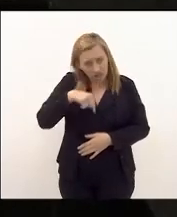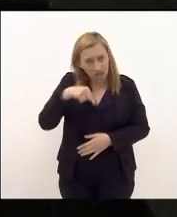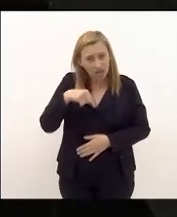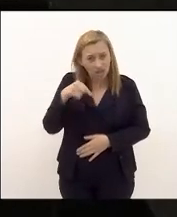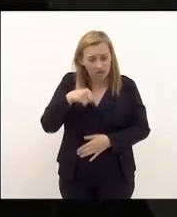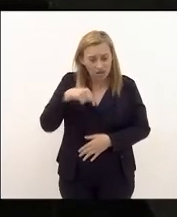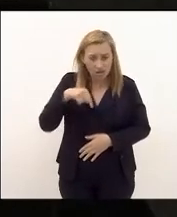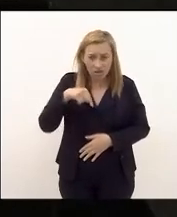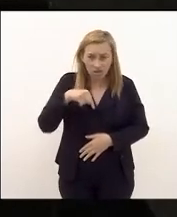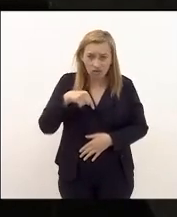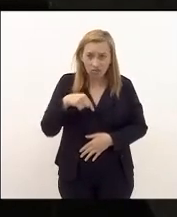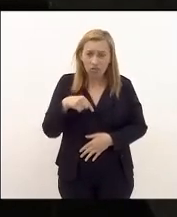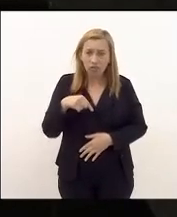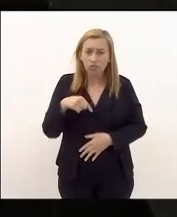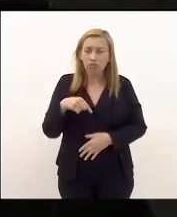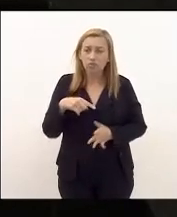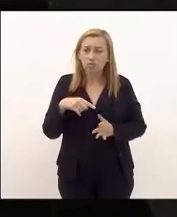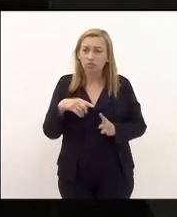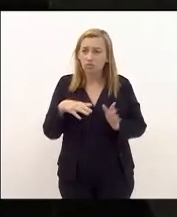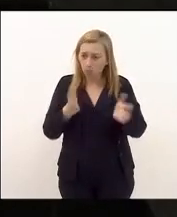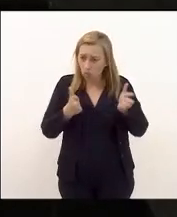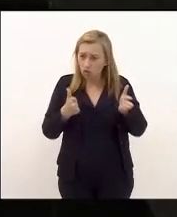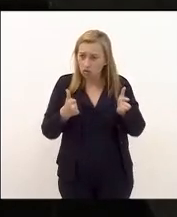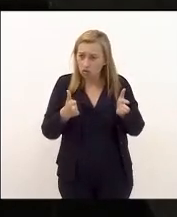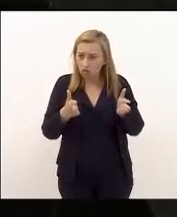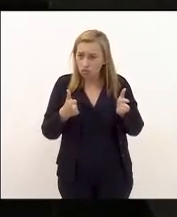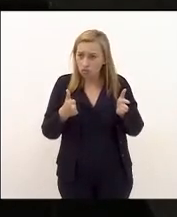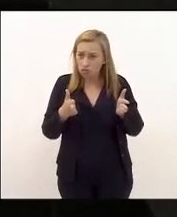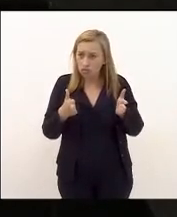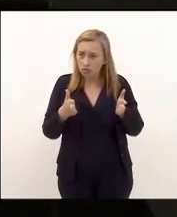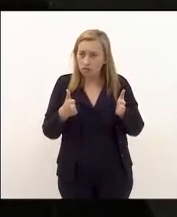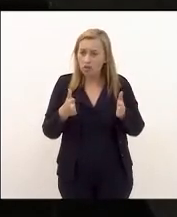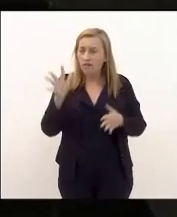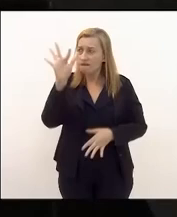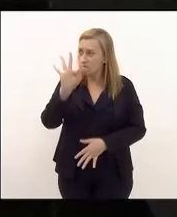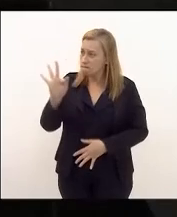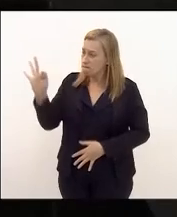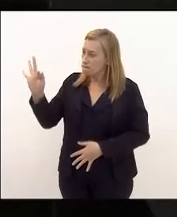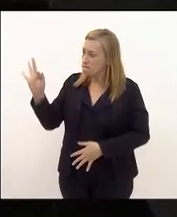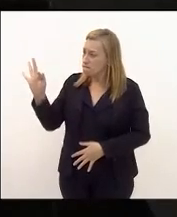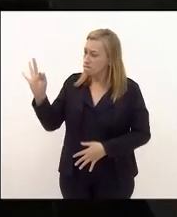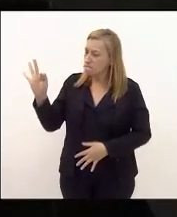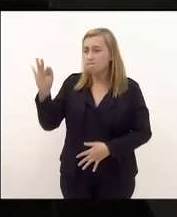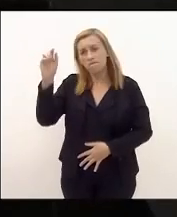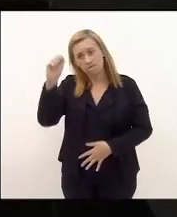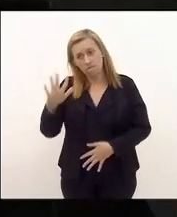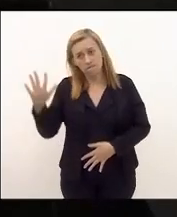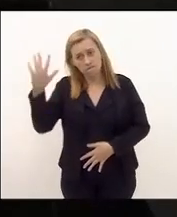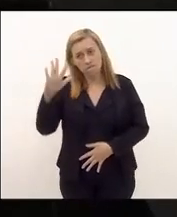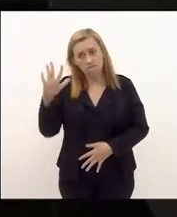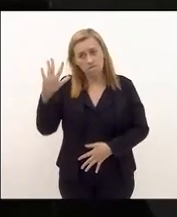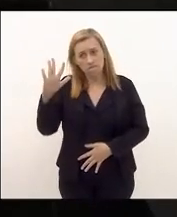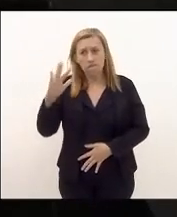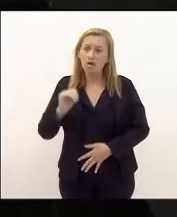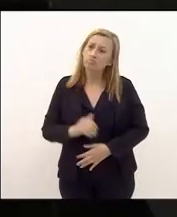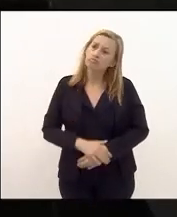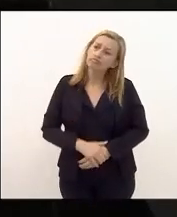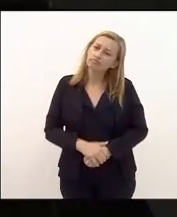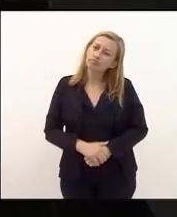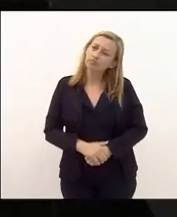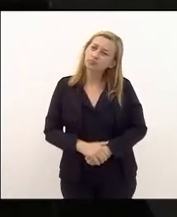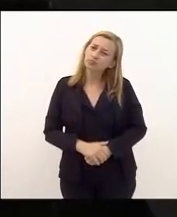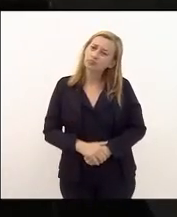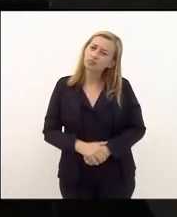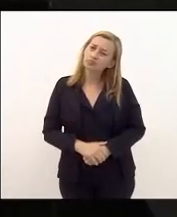aqui entre nós, na conjuntura atual, o ente federativo nacional, o ente federal,